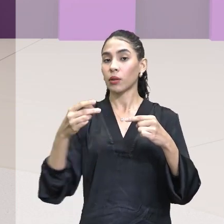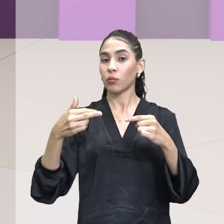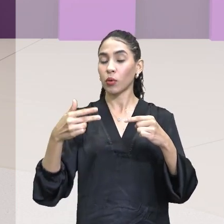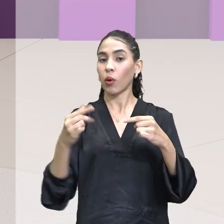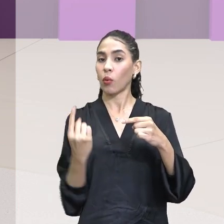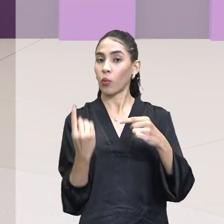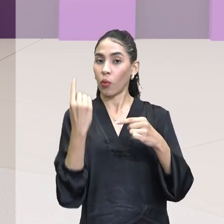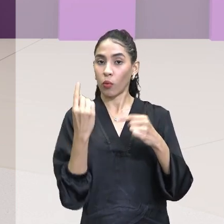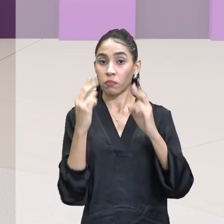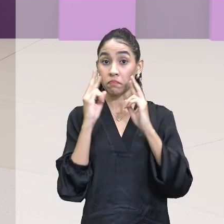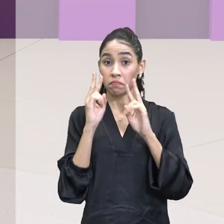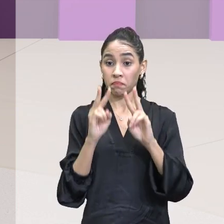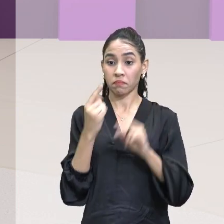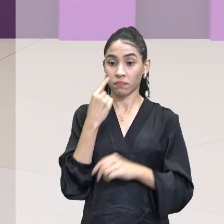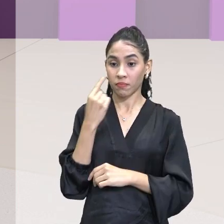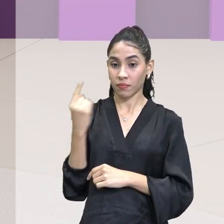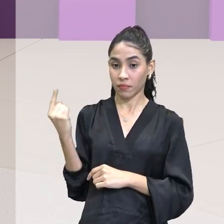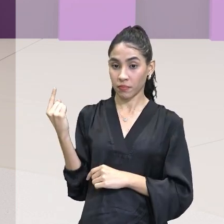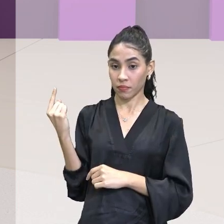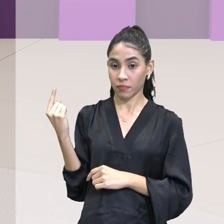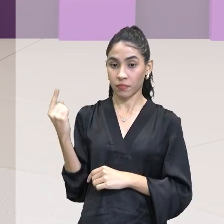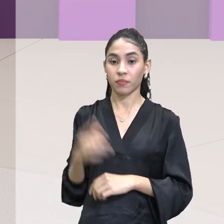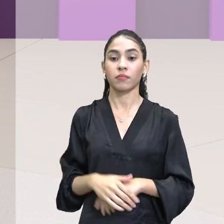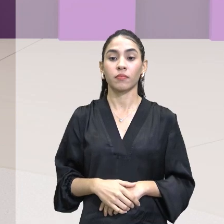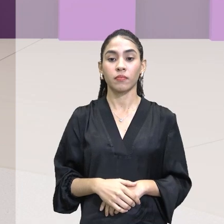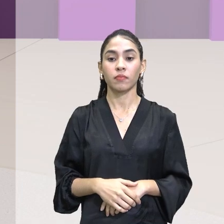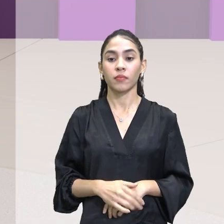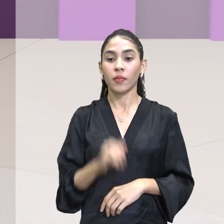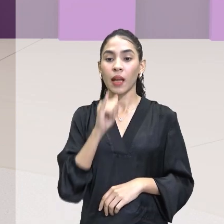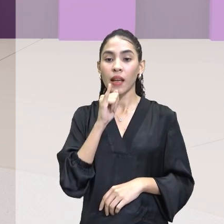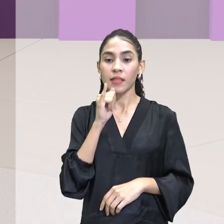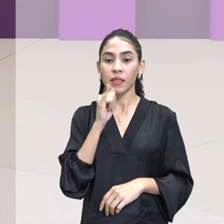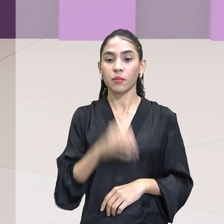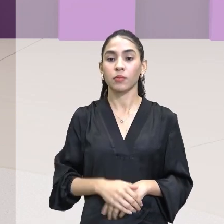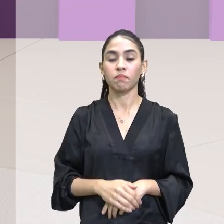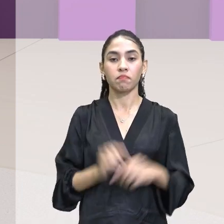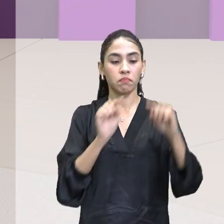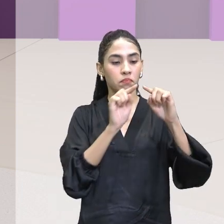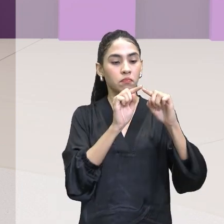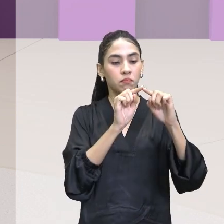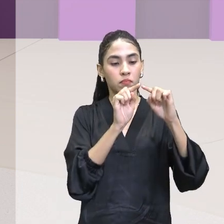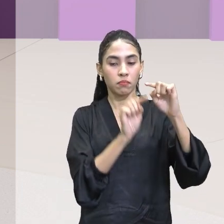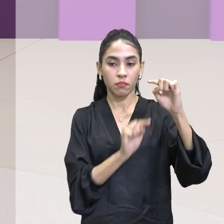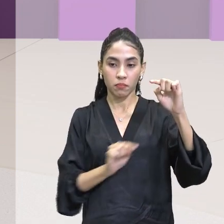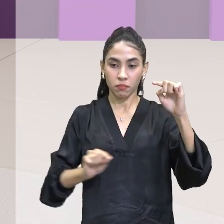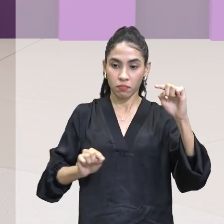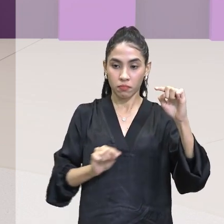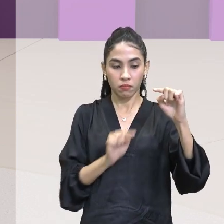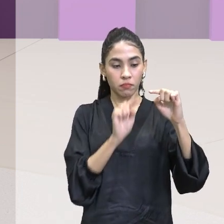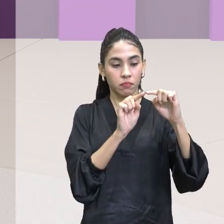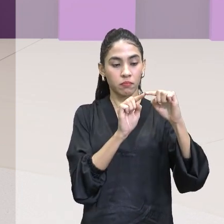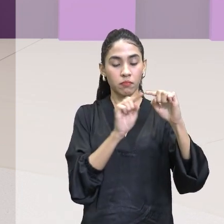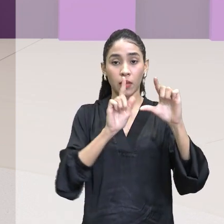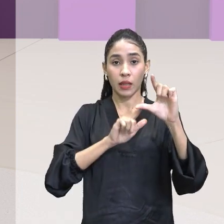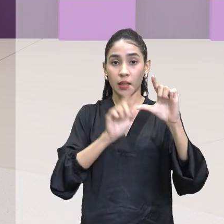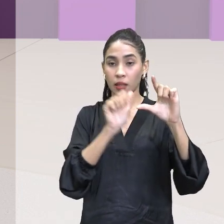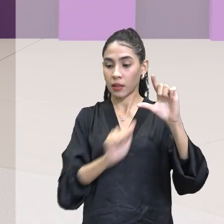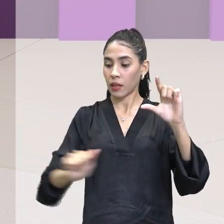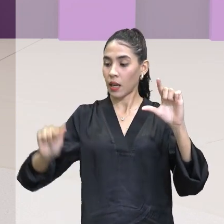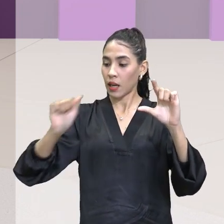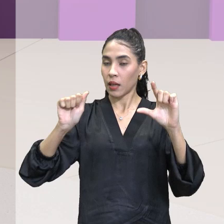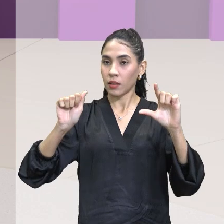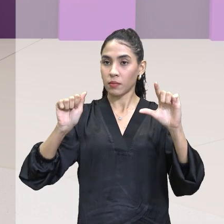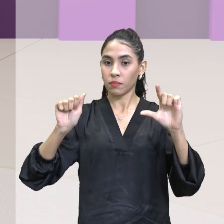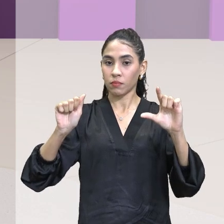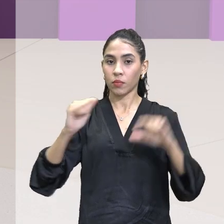consegue visualizar, tudo bem? O arcos aí tem origem em quê? No ponto A, que é de ordenada,